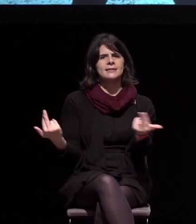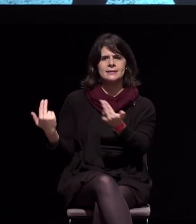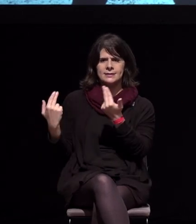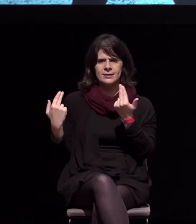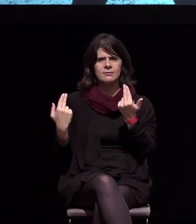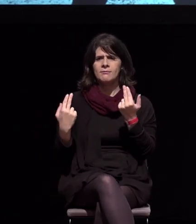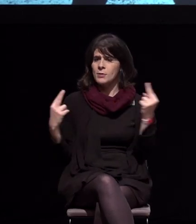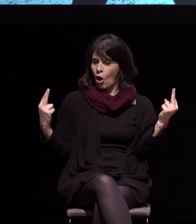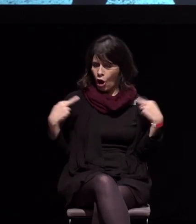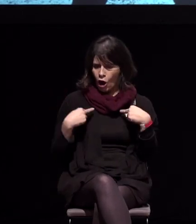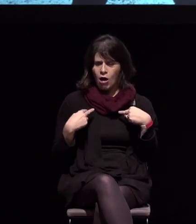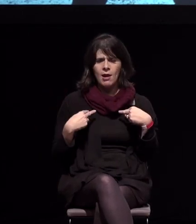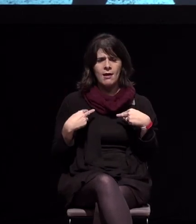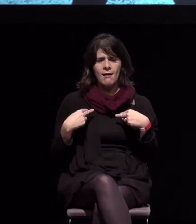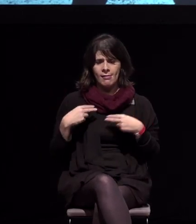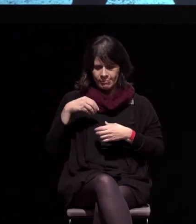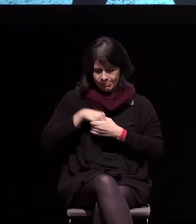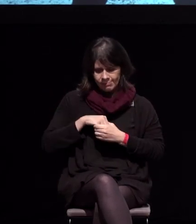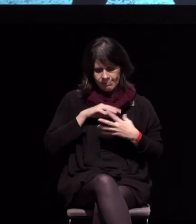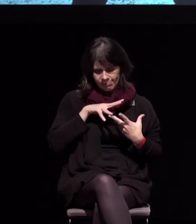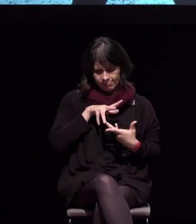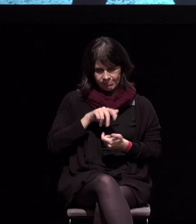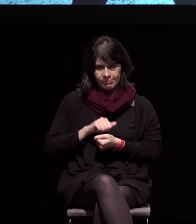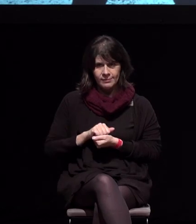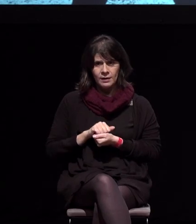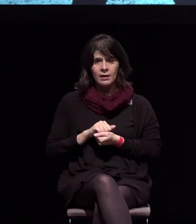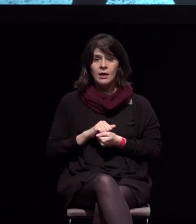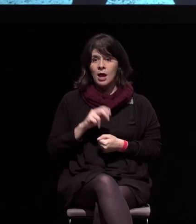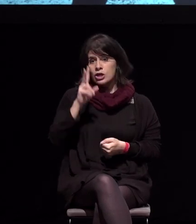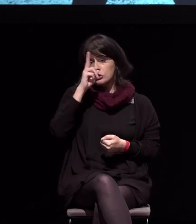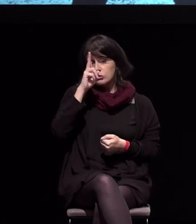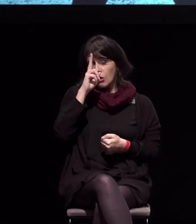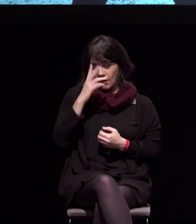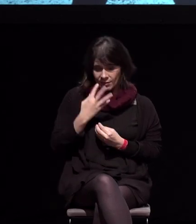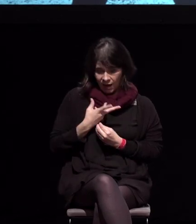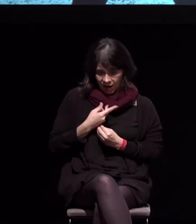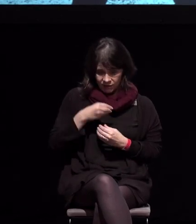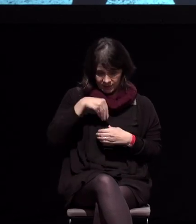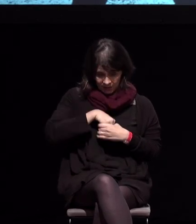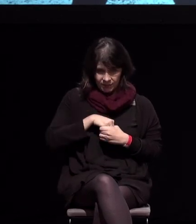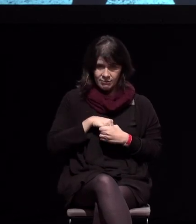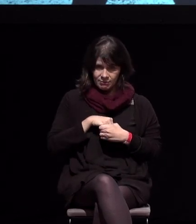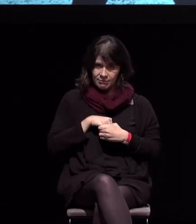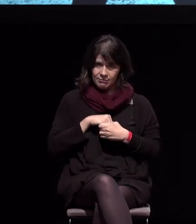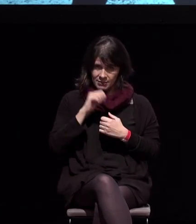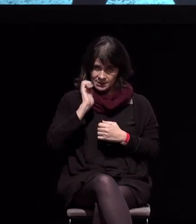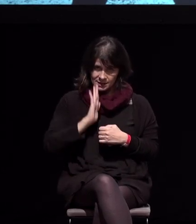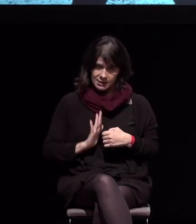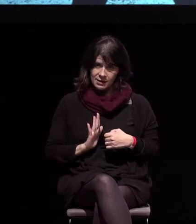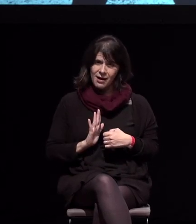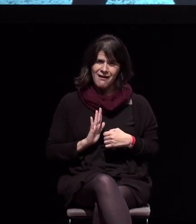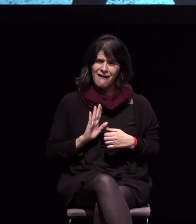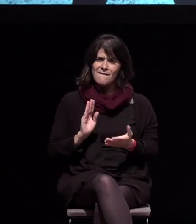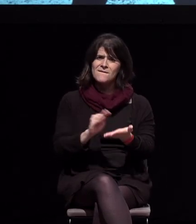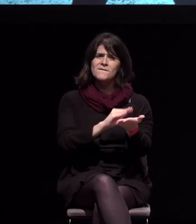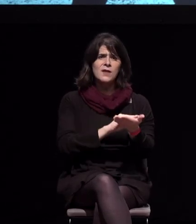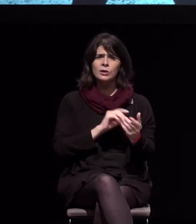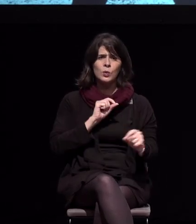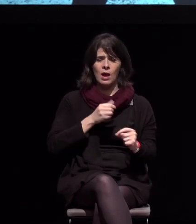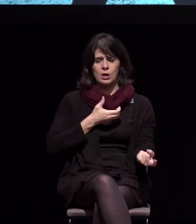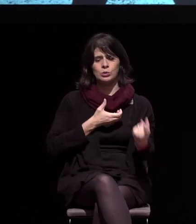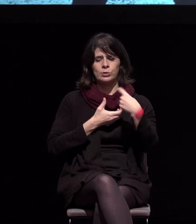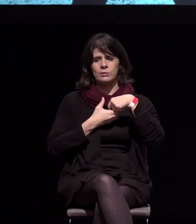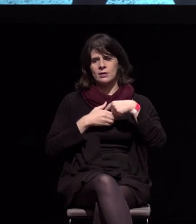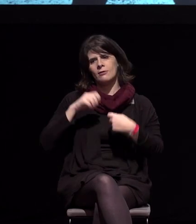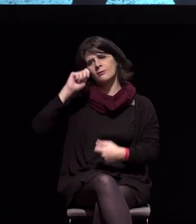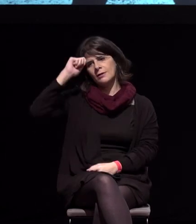Mais ausente que o corpo negro na história da arte brasileira é a subjetividade negra. O espaço para a